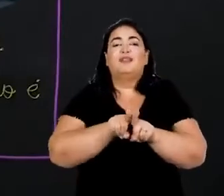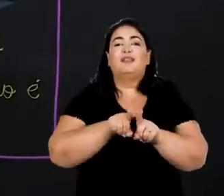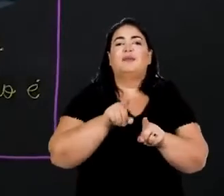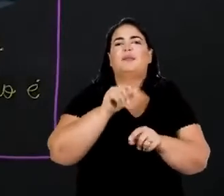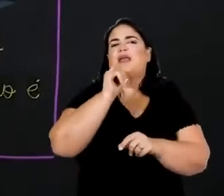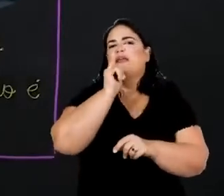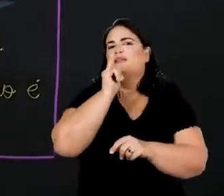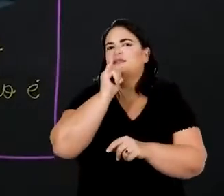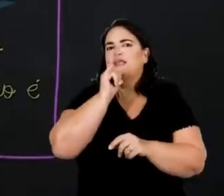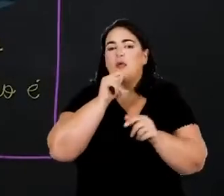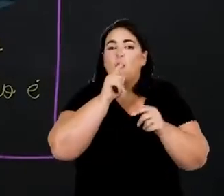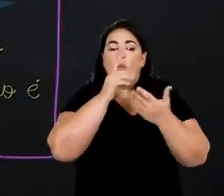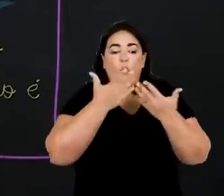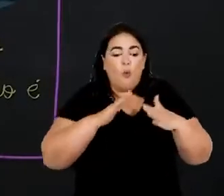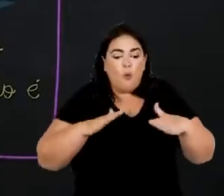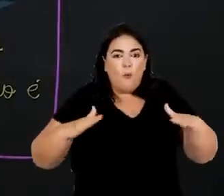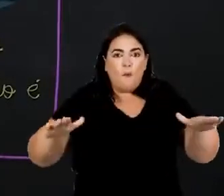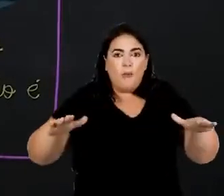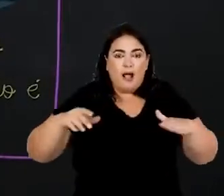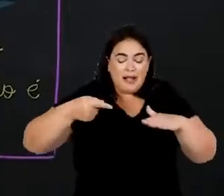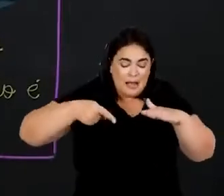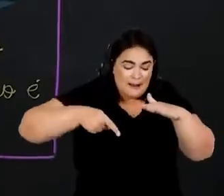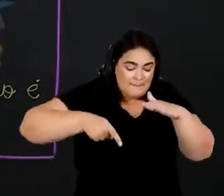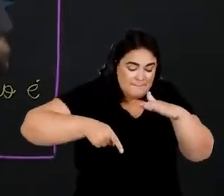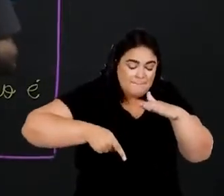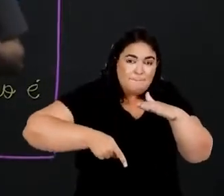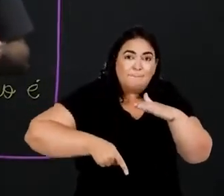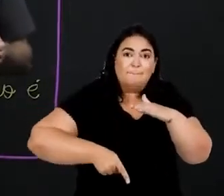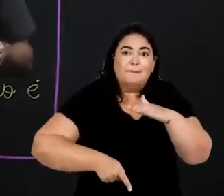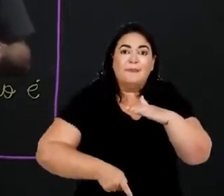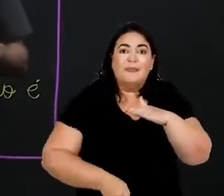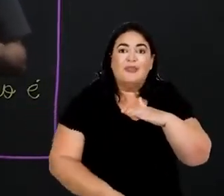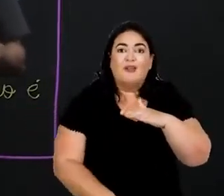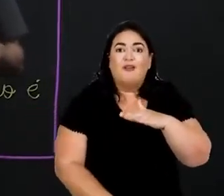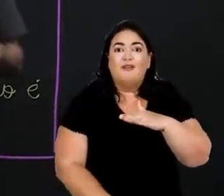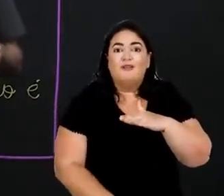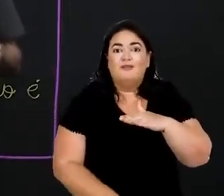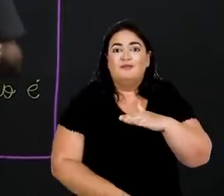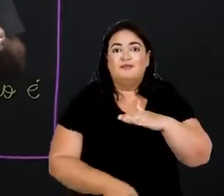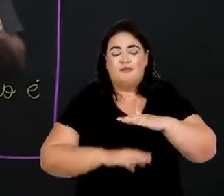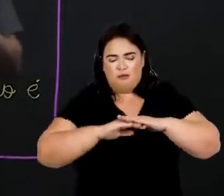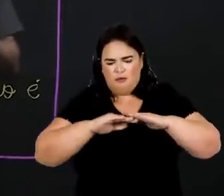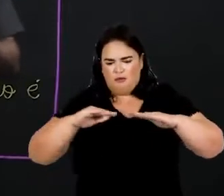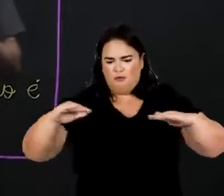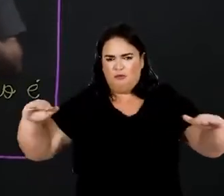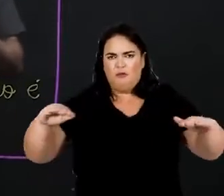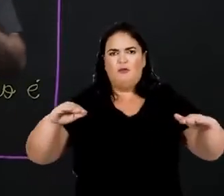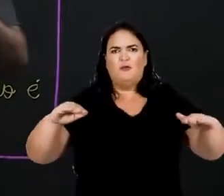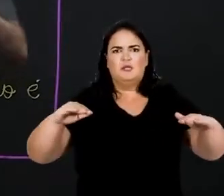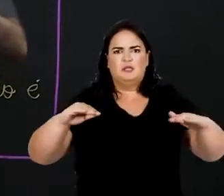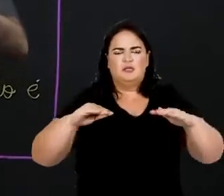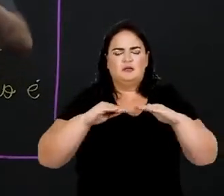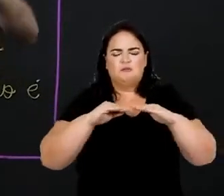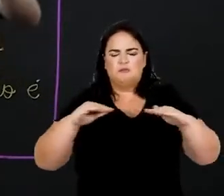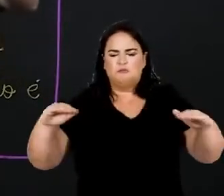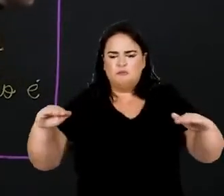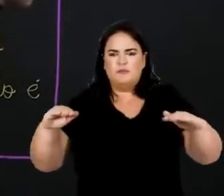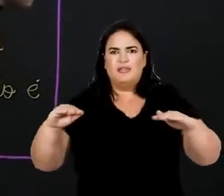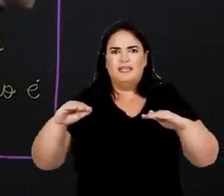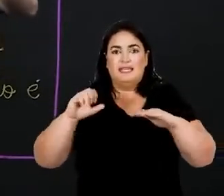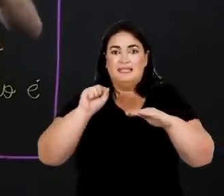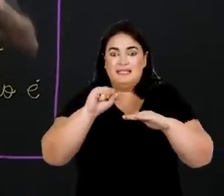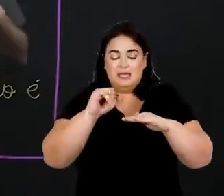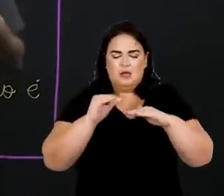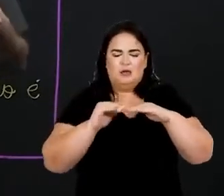você considera a profundidade então nós lemos o seguinte tem algum chamado que é o nível do mar desse nível do mar